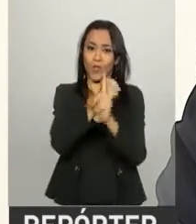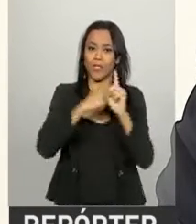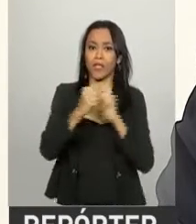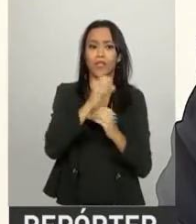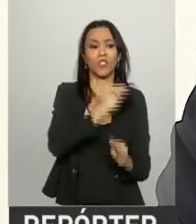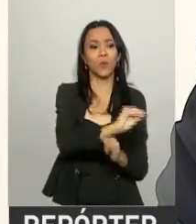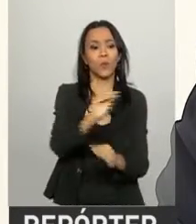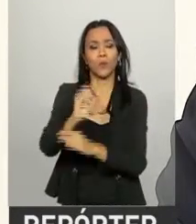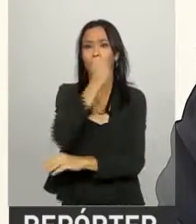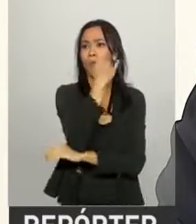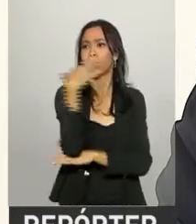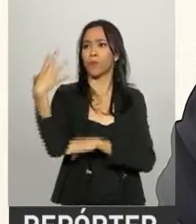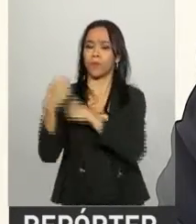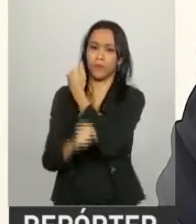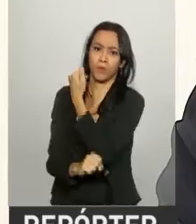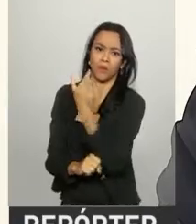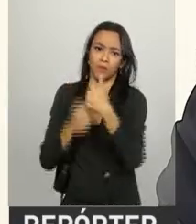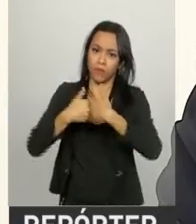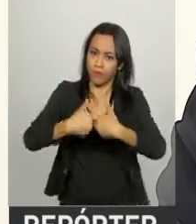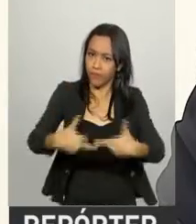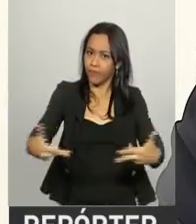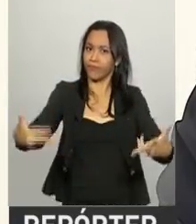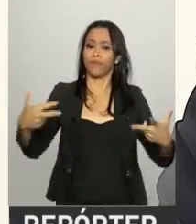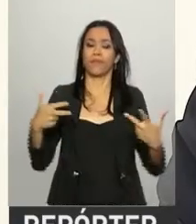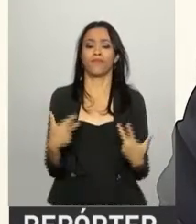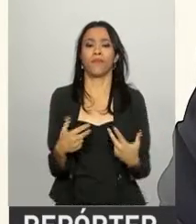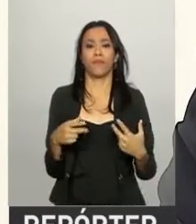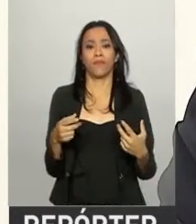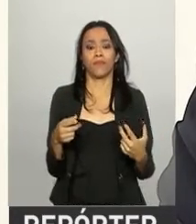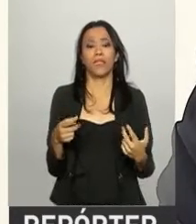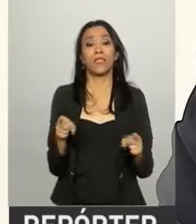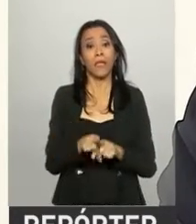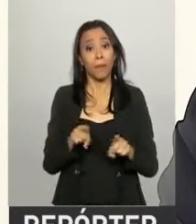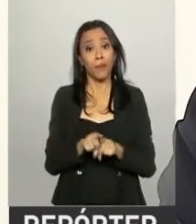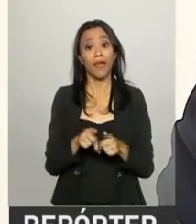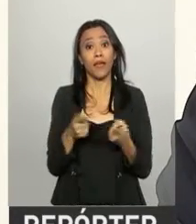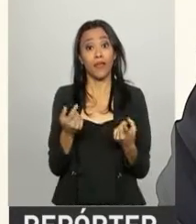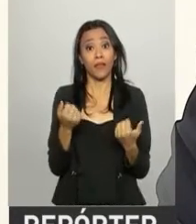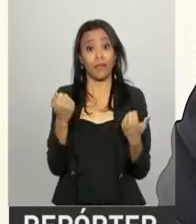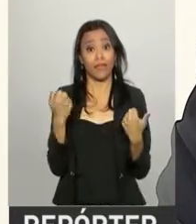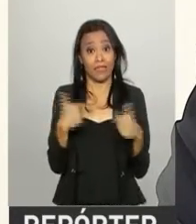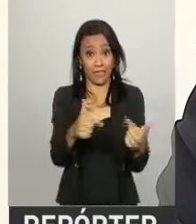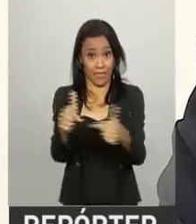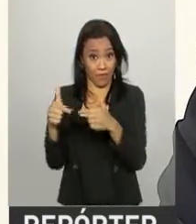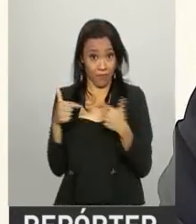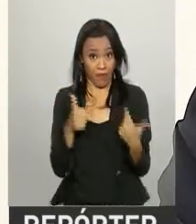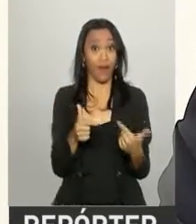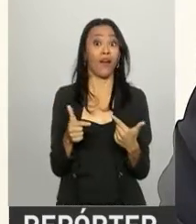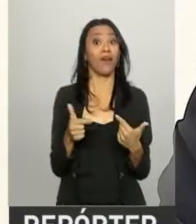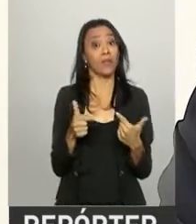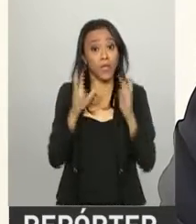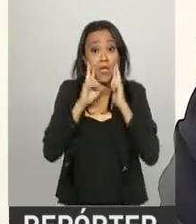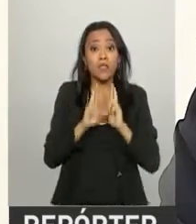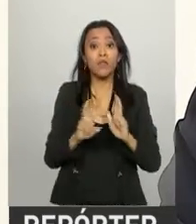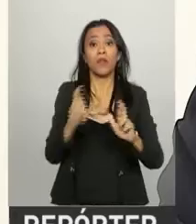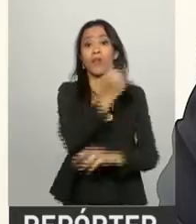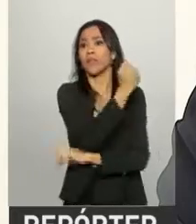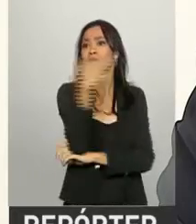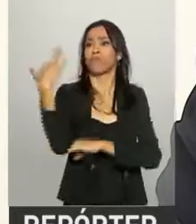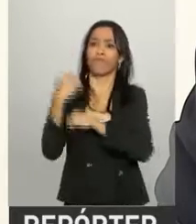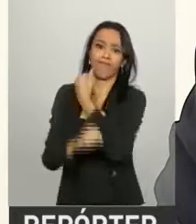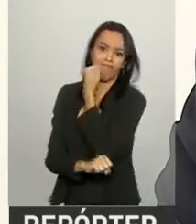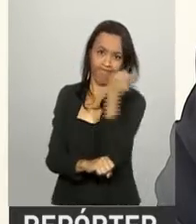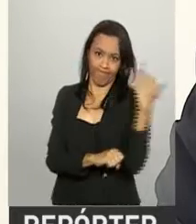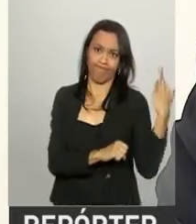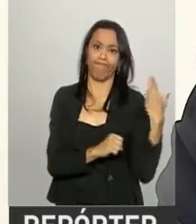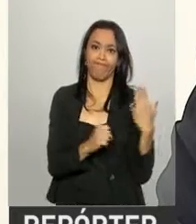que seja assentada numa criação de empregos verdes, que atraia investimentos verdes e